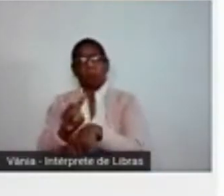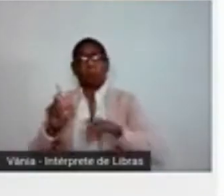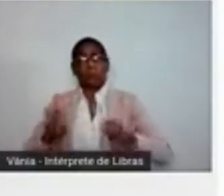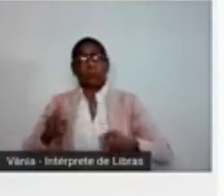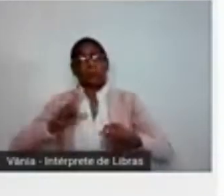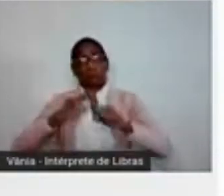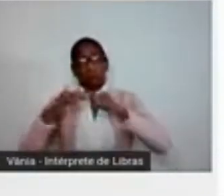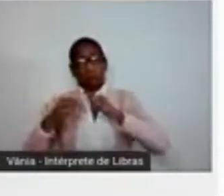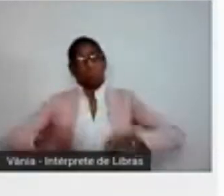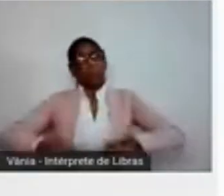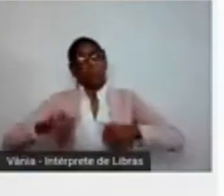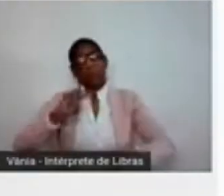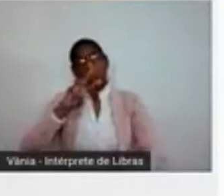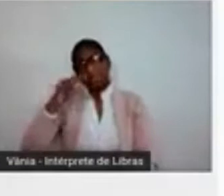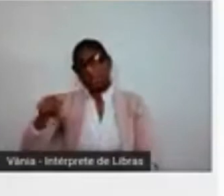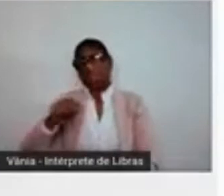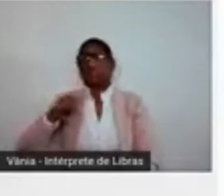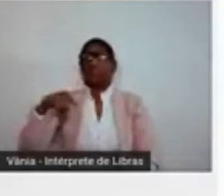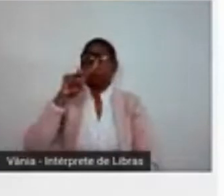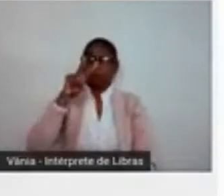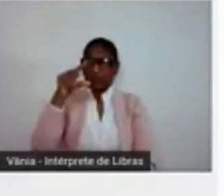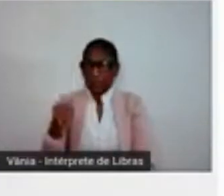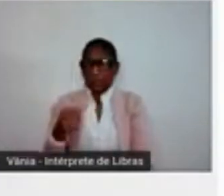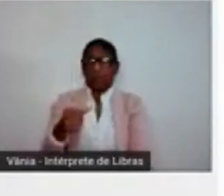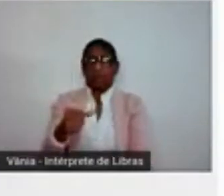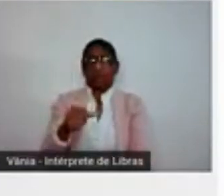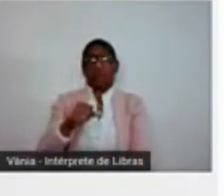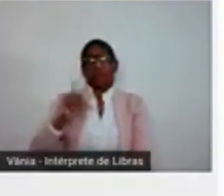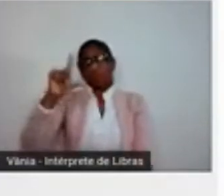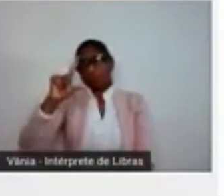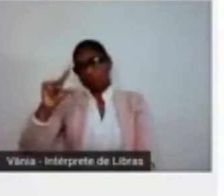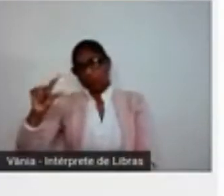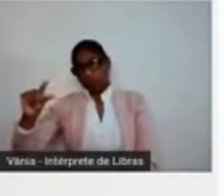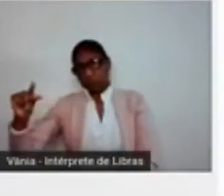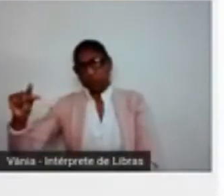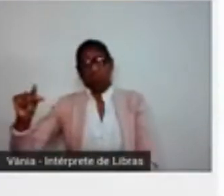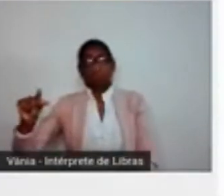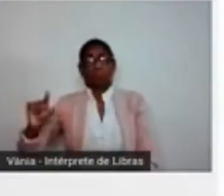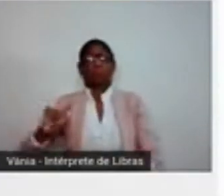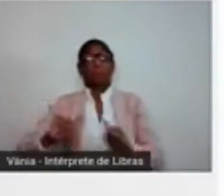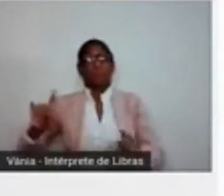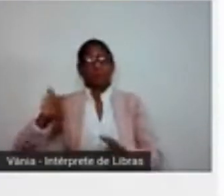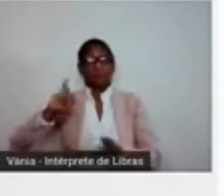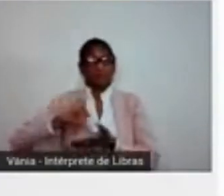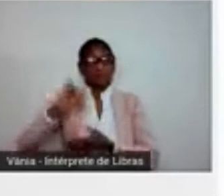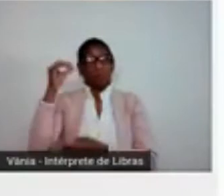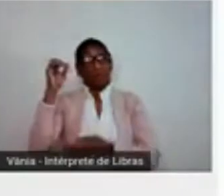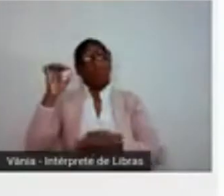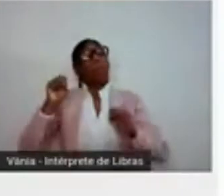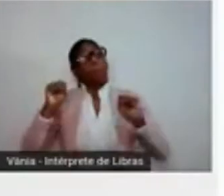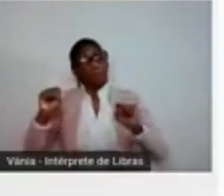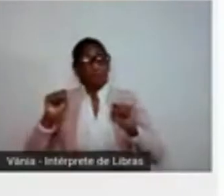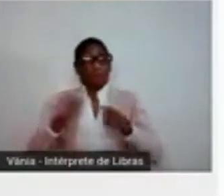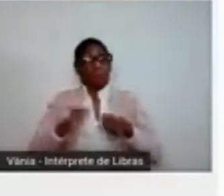Canoas, 0,37 para 0,26, 0,22, mas, como a gente sempre falou aqui, a região metropolitana ainda tem situação